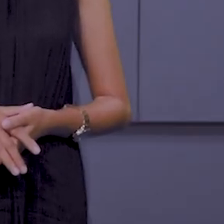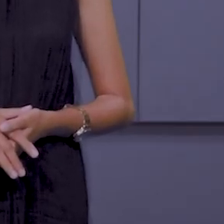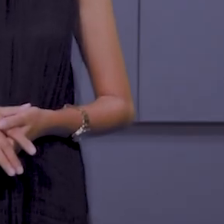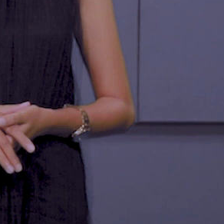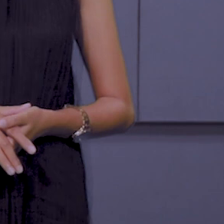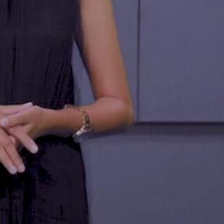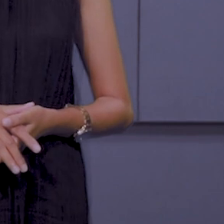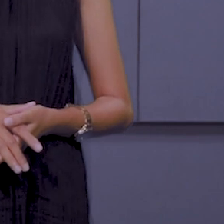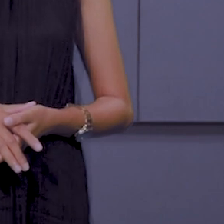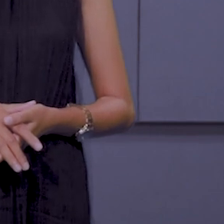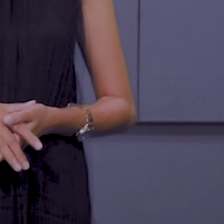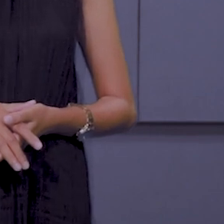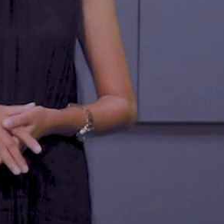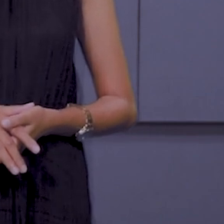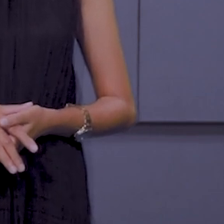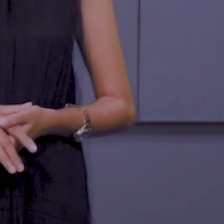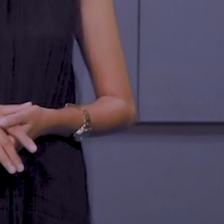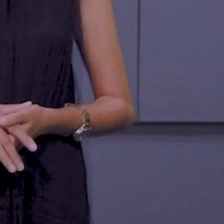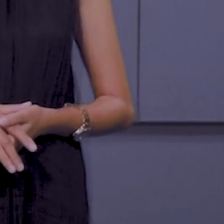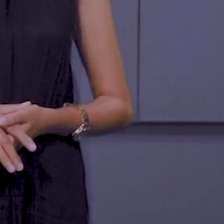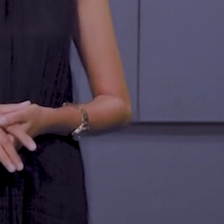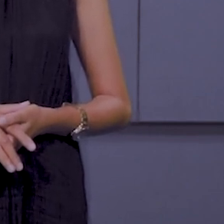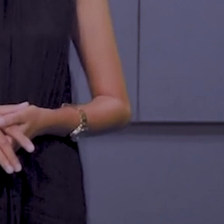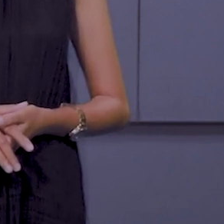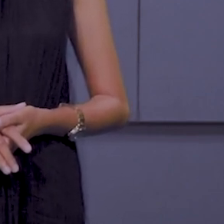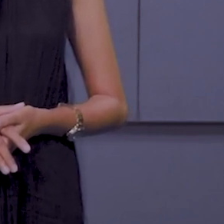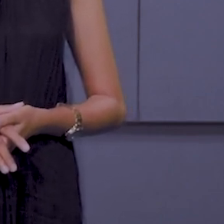notifikasi, atau nunei ita bo sira labela kon informasi pong usi ami. Obrigada.